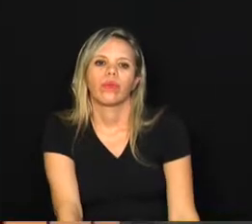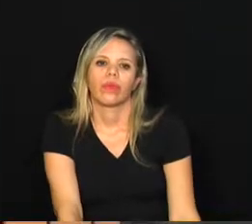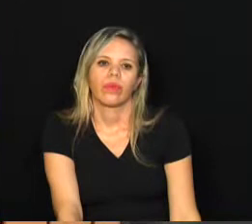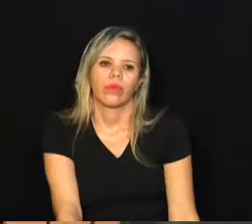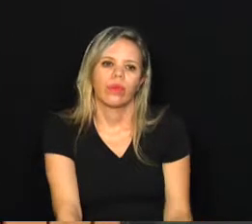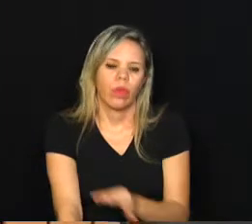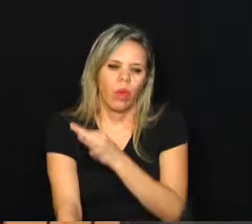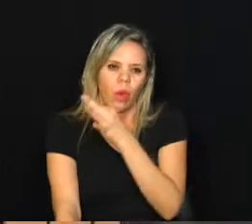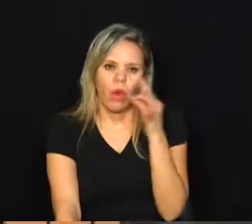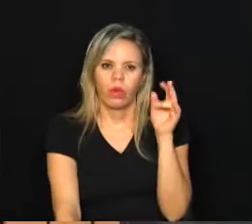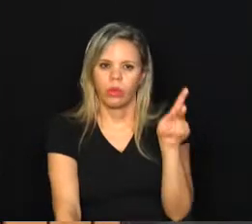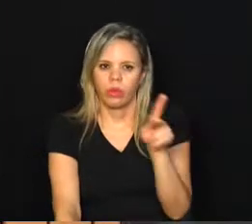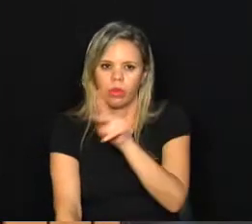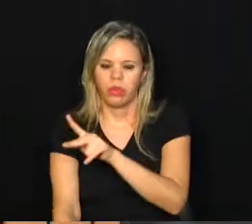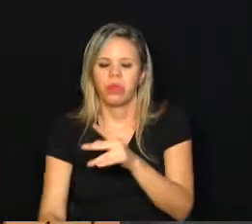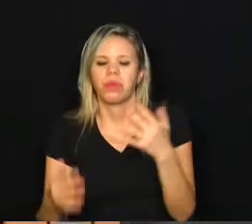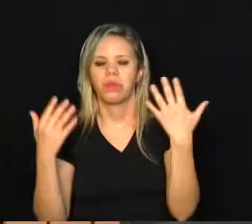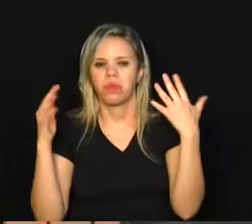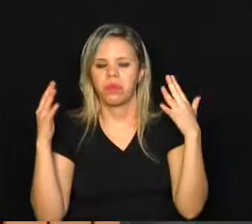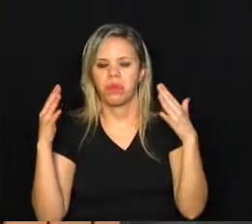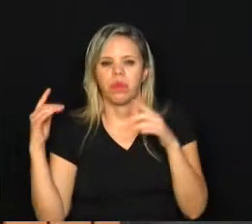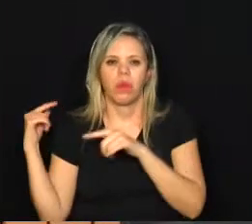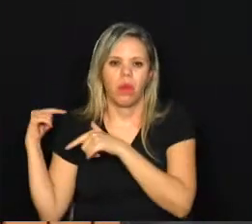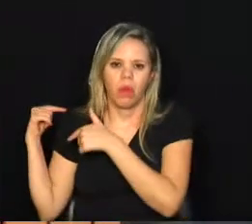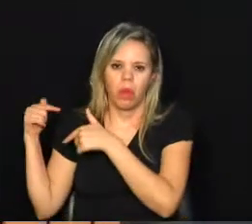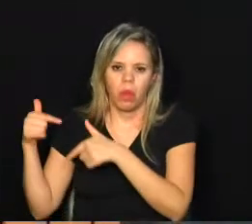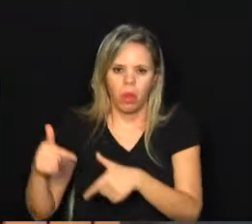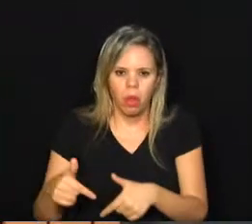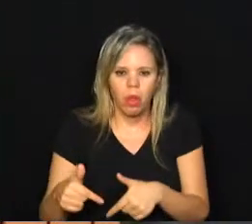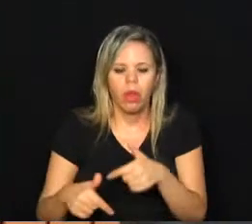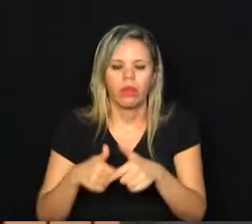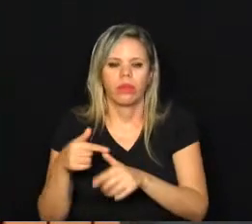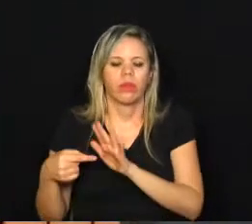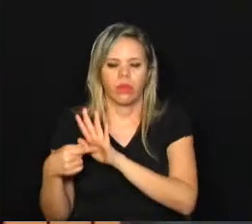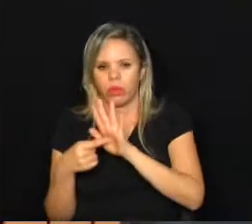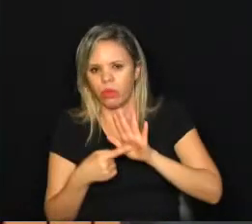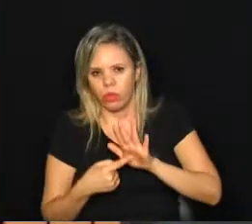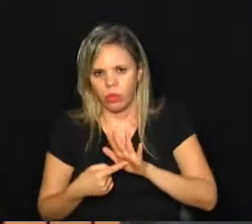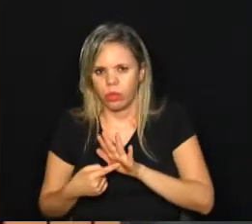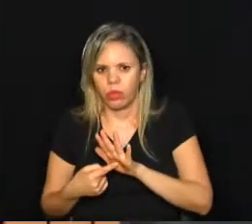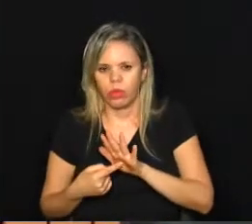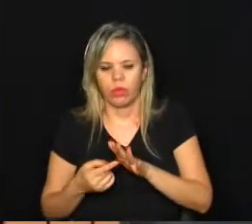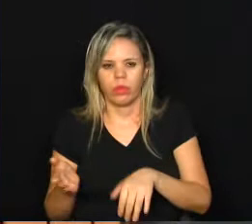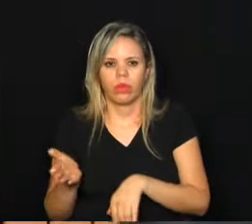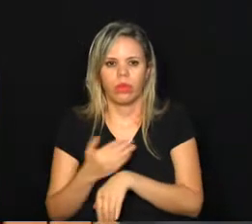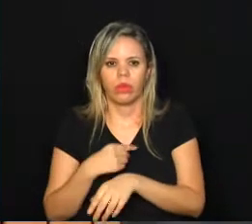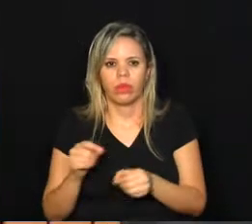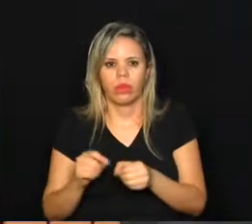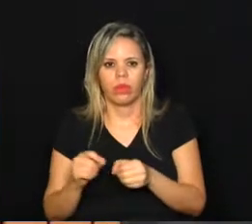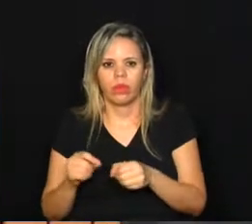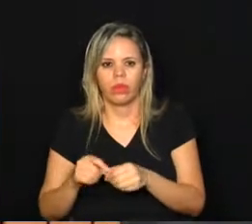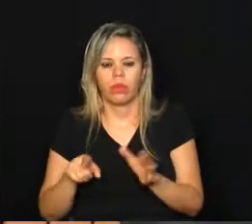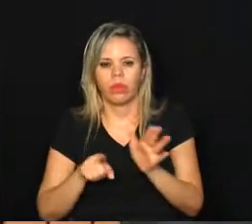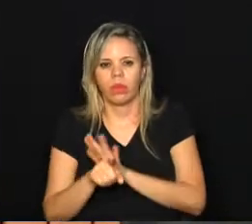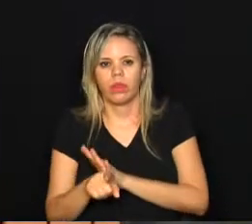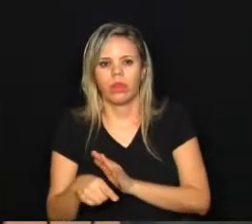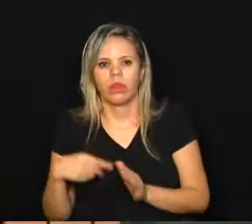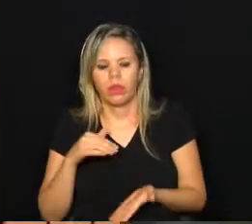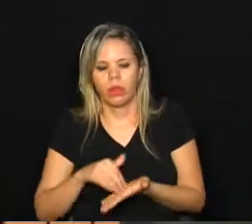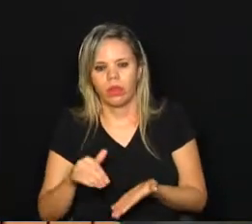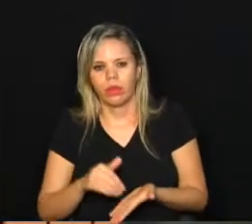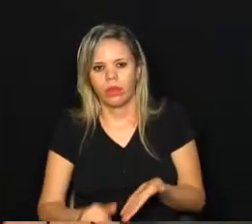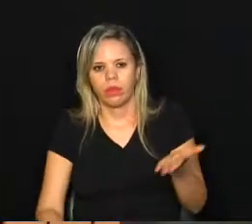Excelente, professor. Parabéns aí pela trajetória toda, pela exposição. E antes de eu fazer a próxima pergunta para a